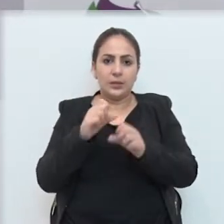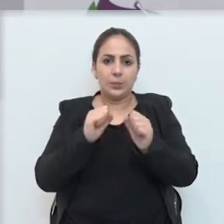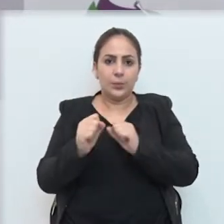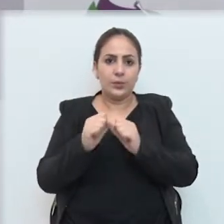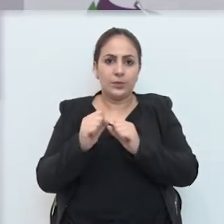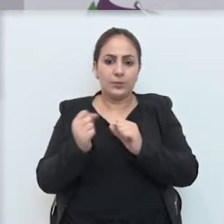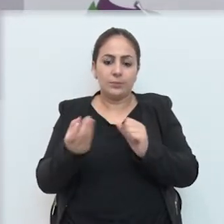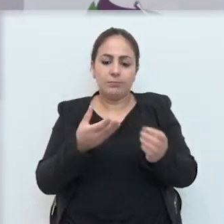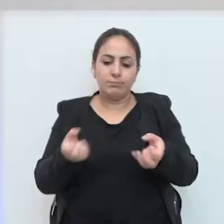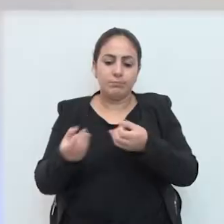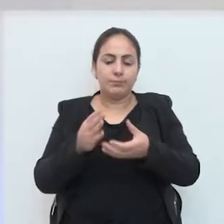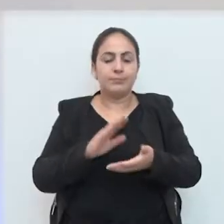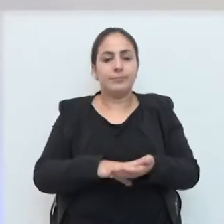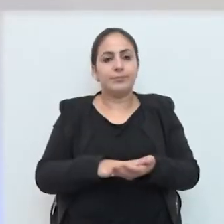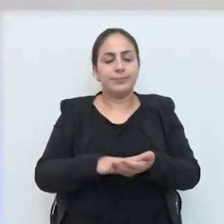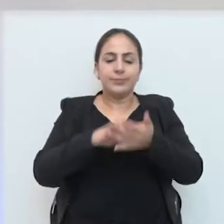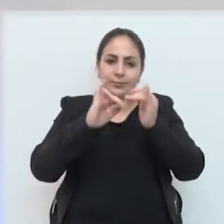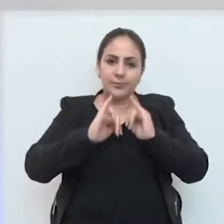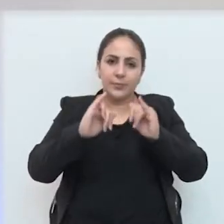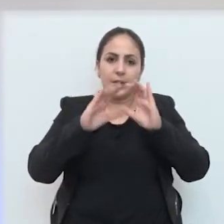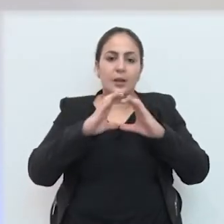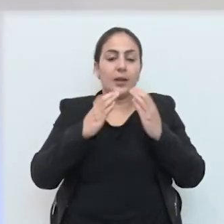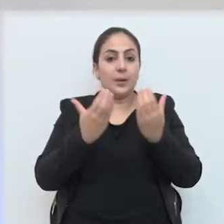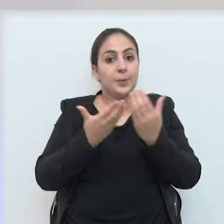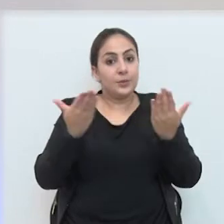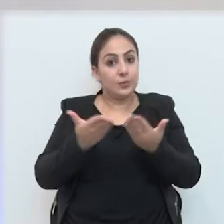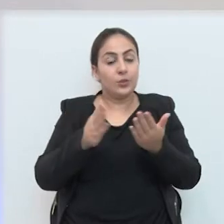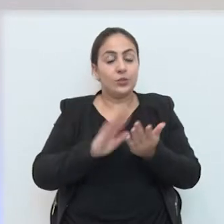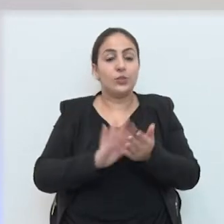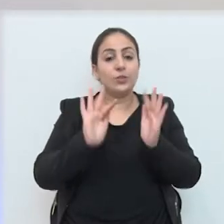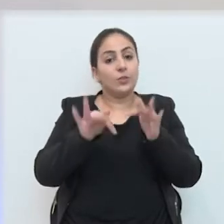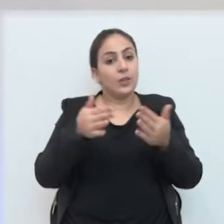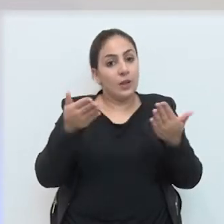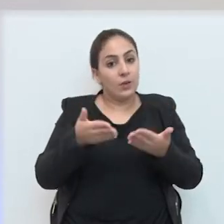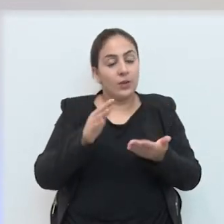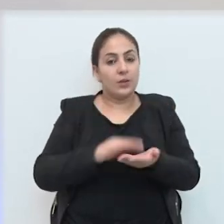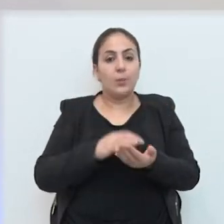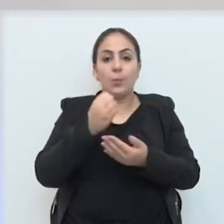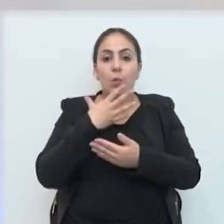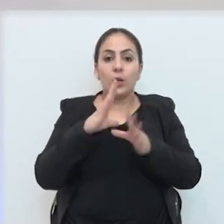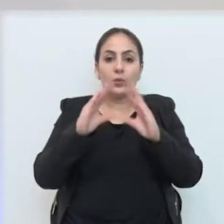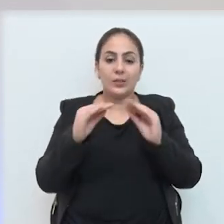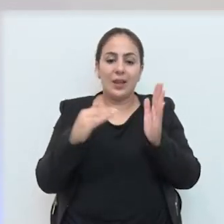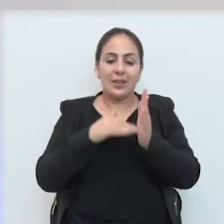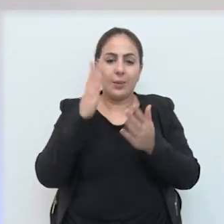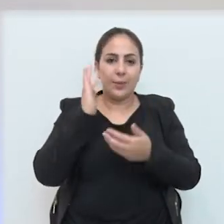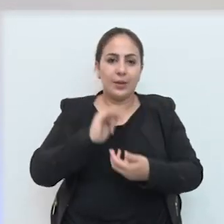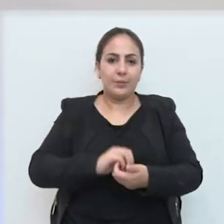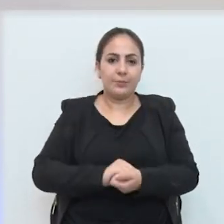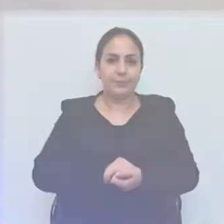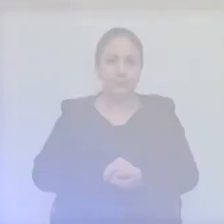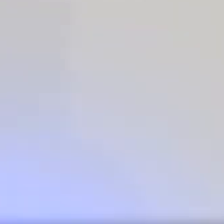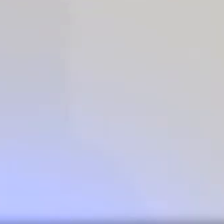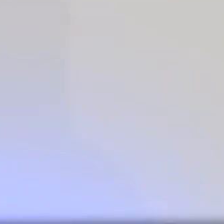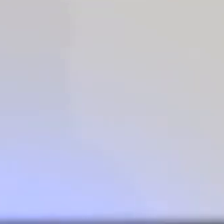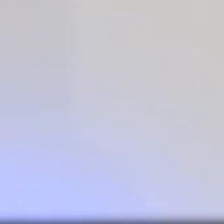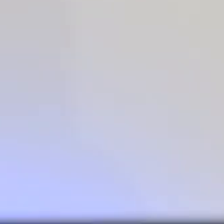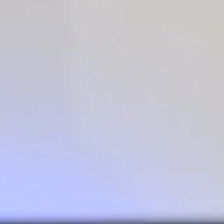possa se modernizar. E o Jornal da Câmara de hoje fica por aqui. Uma boa noite e até amanhã.